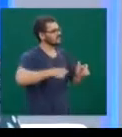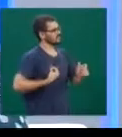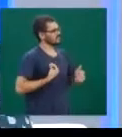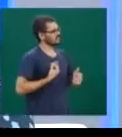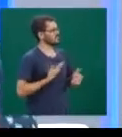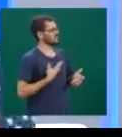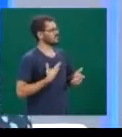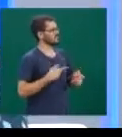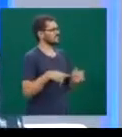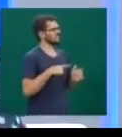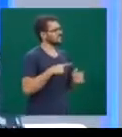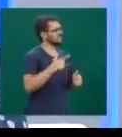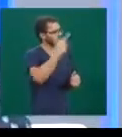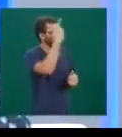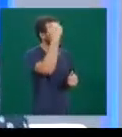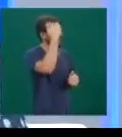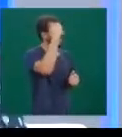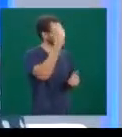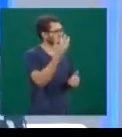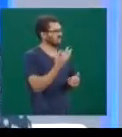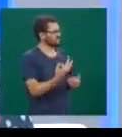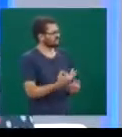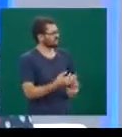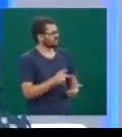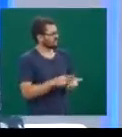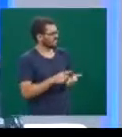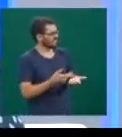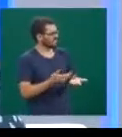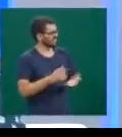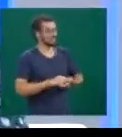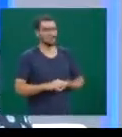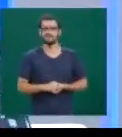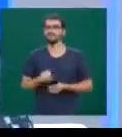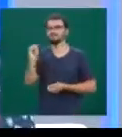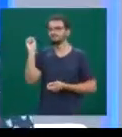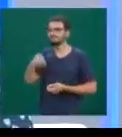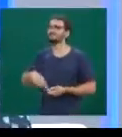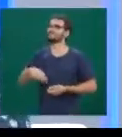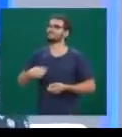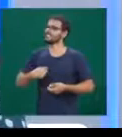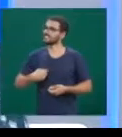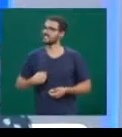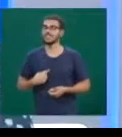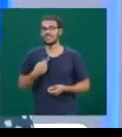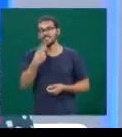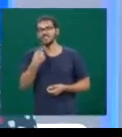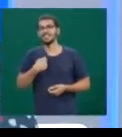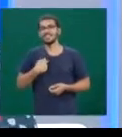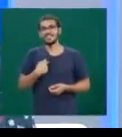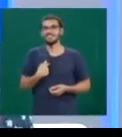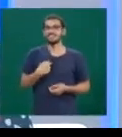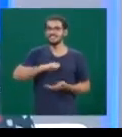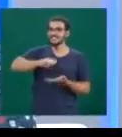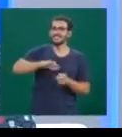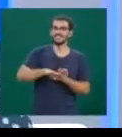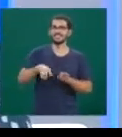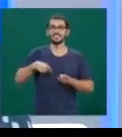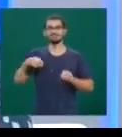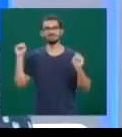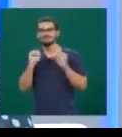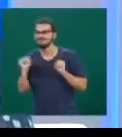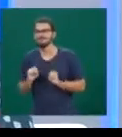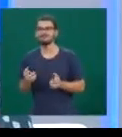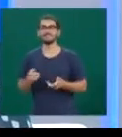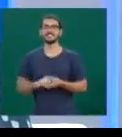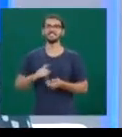Sim, eu estou até ansiosa, porque eu até brinco. Além de ser uma escritora, eu também sou fã. Então, teremos o Mia Couto, Bruna